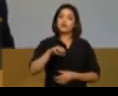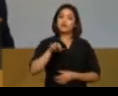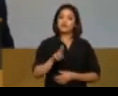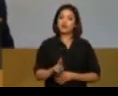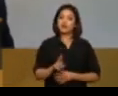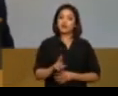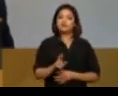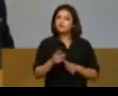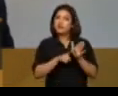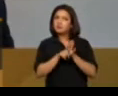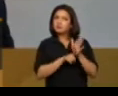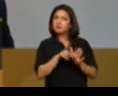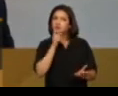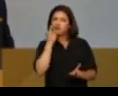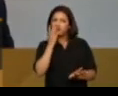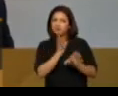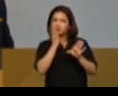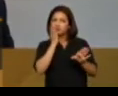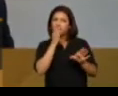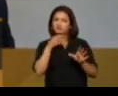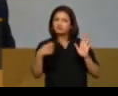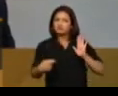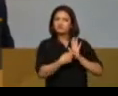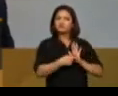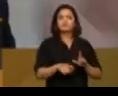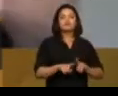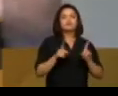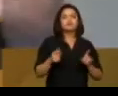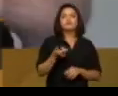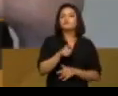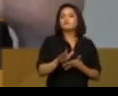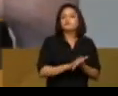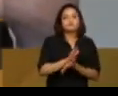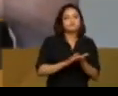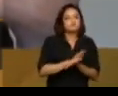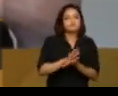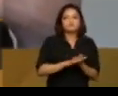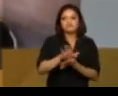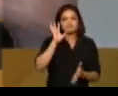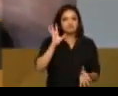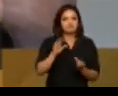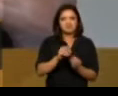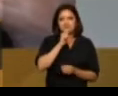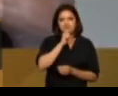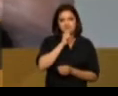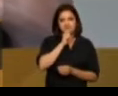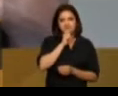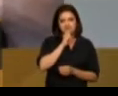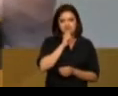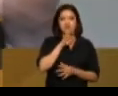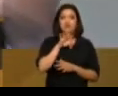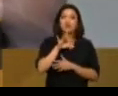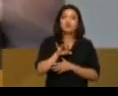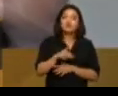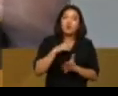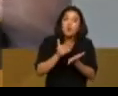a denúncia. Esse procedimento não chegou de forma nenhuma a qualquer tipo de conclusão. Ele estava sendo